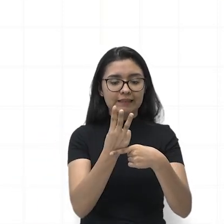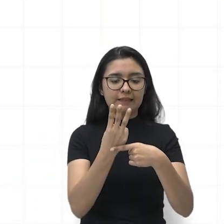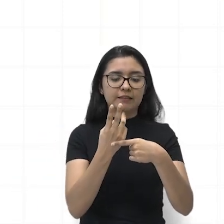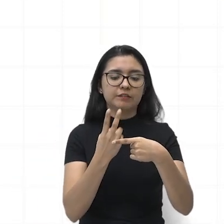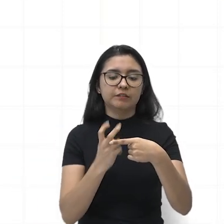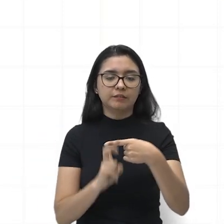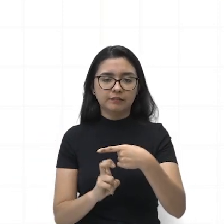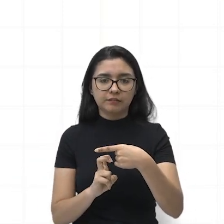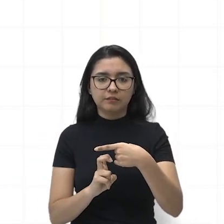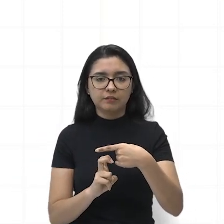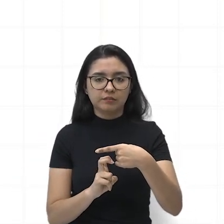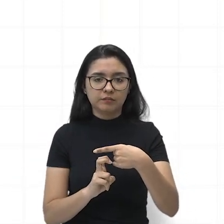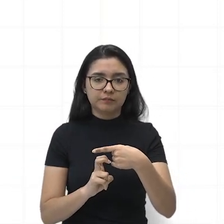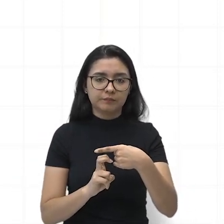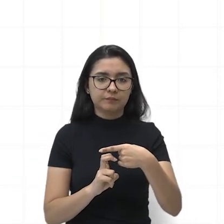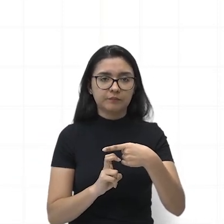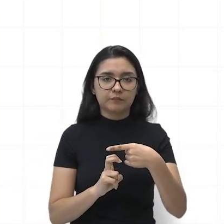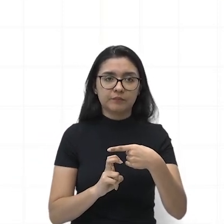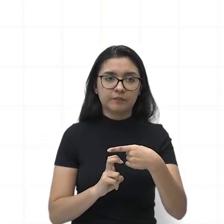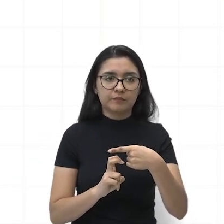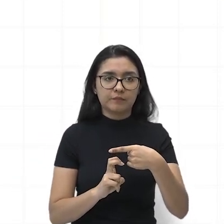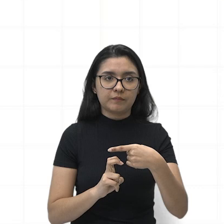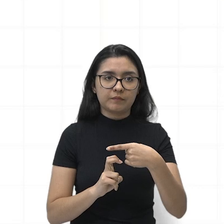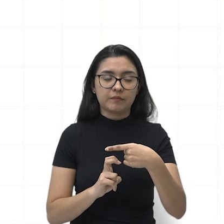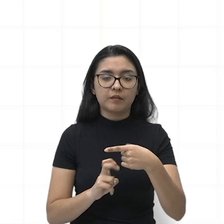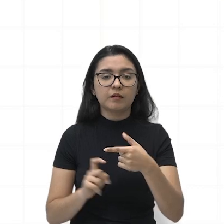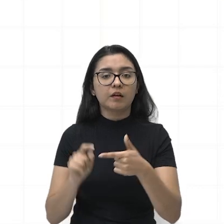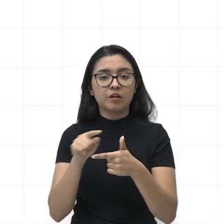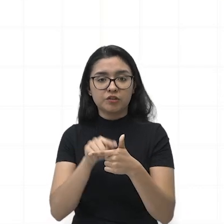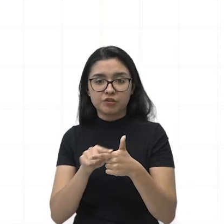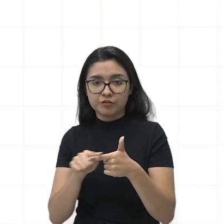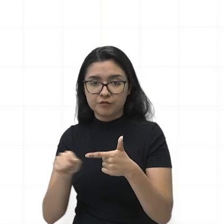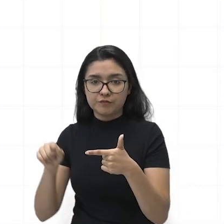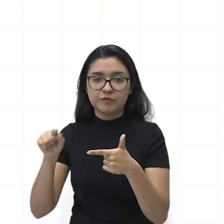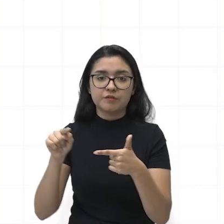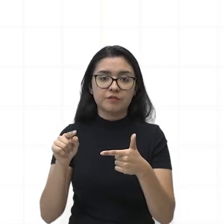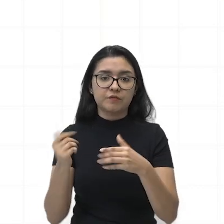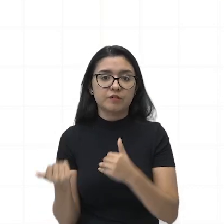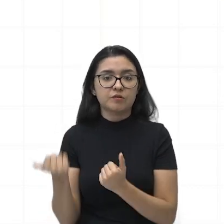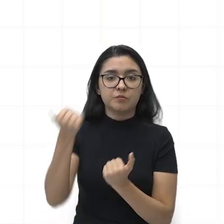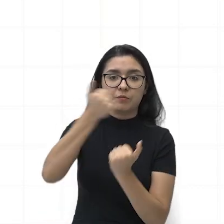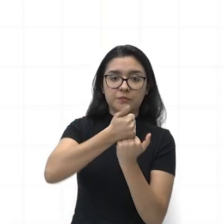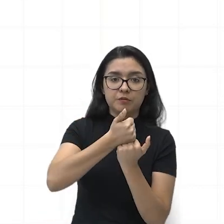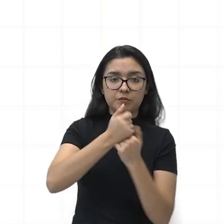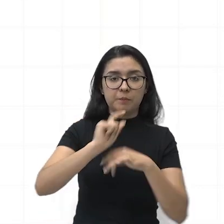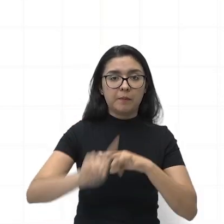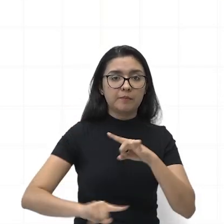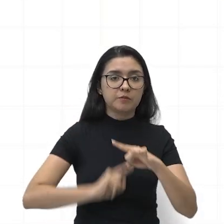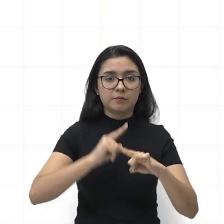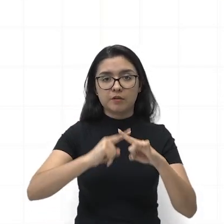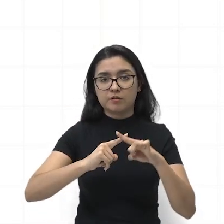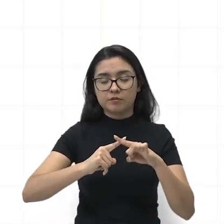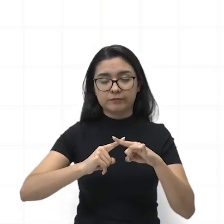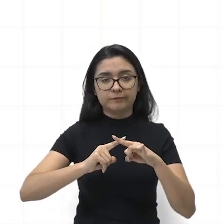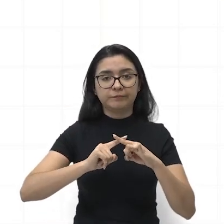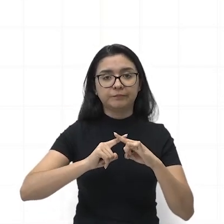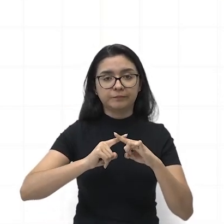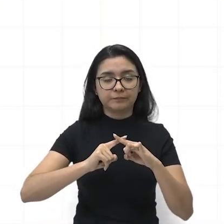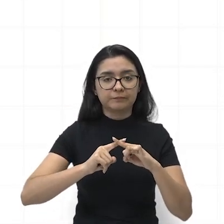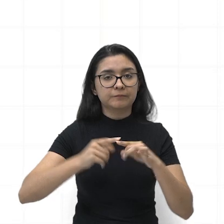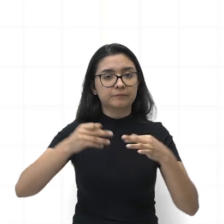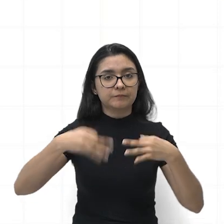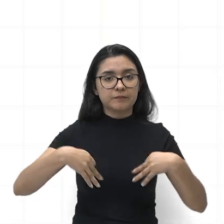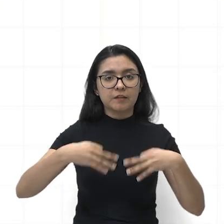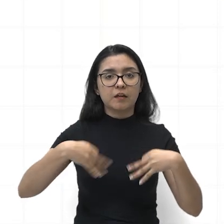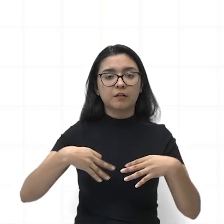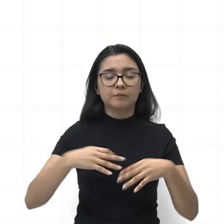3/5. E aí, ó, o sinal de divisão você substitui por uma multiplicação,